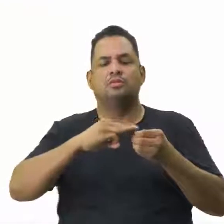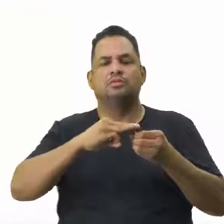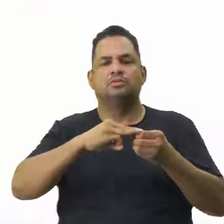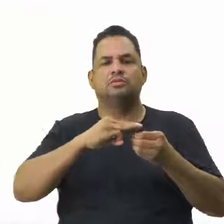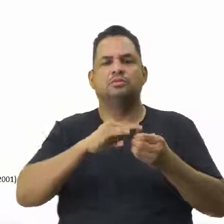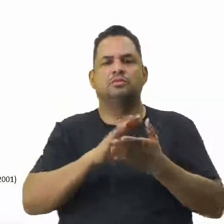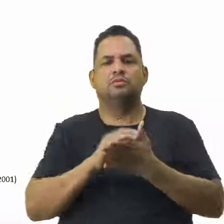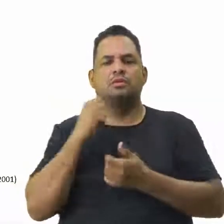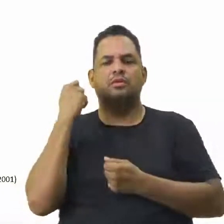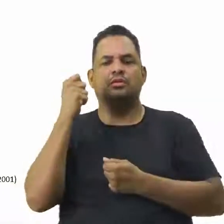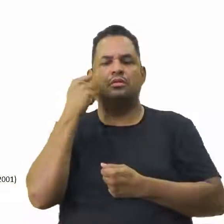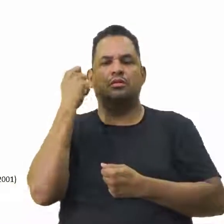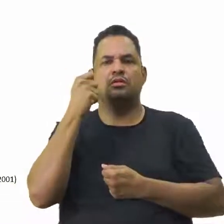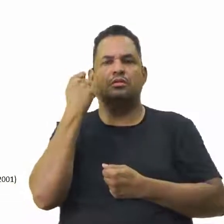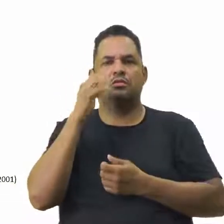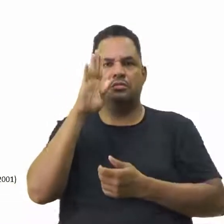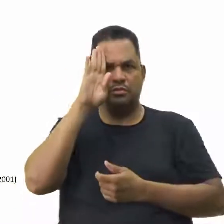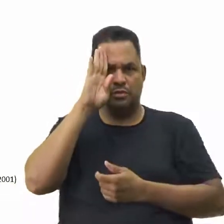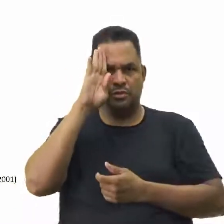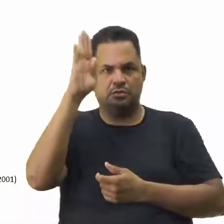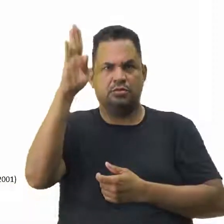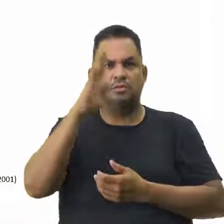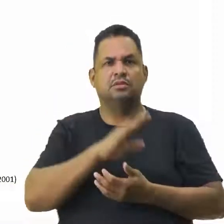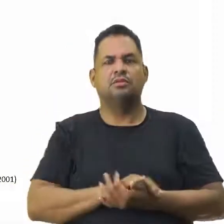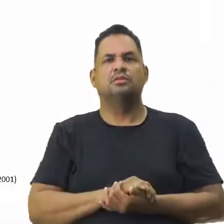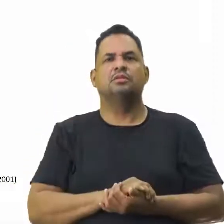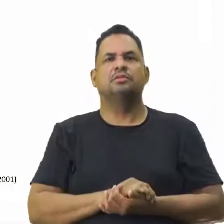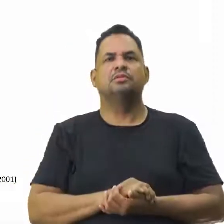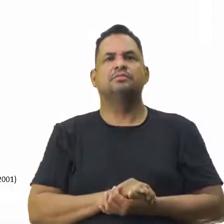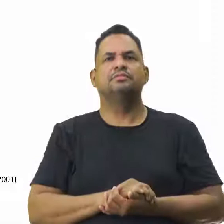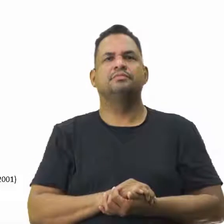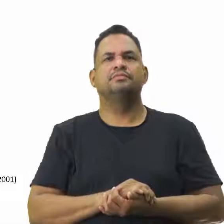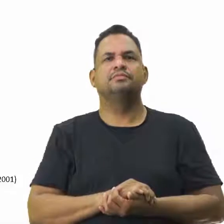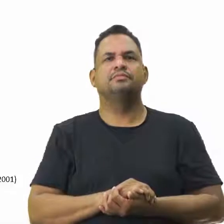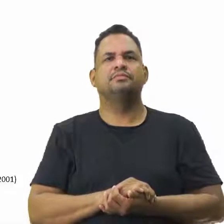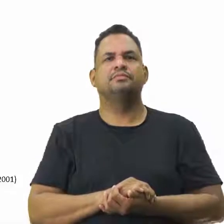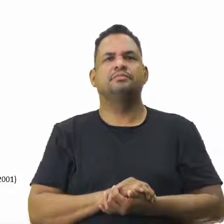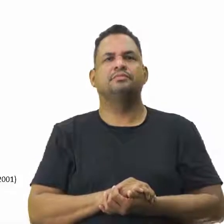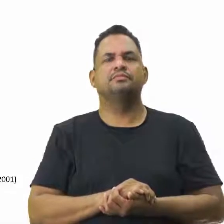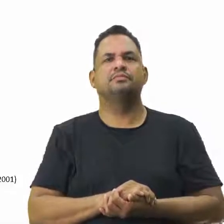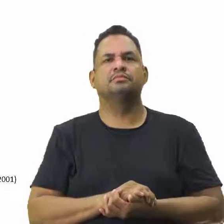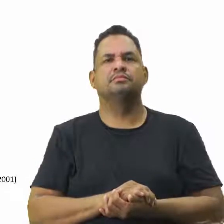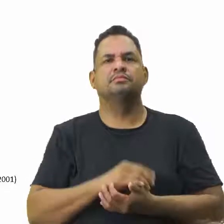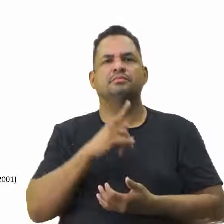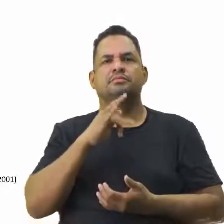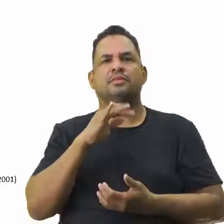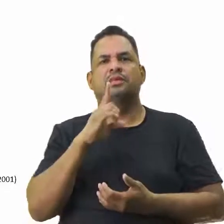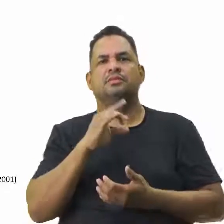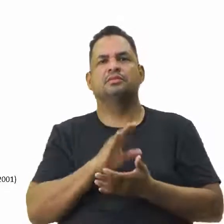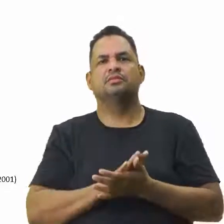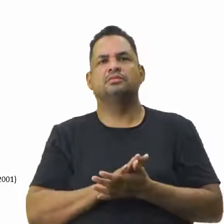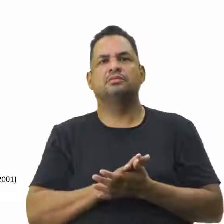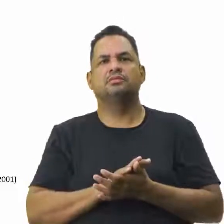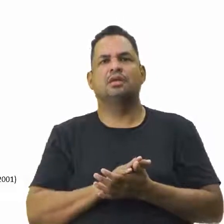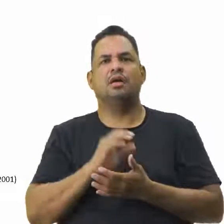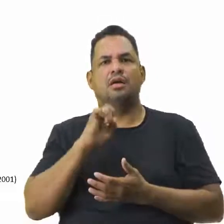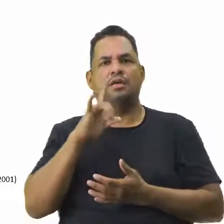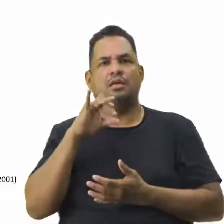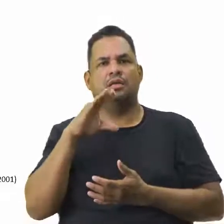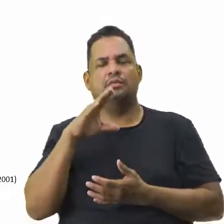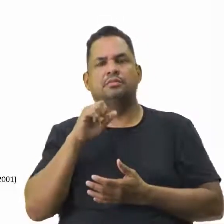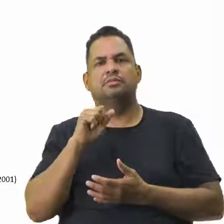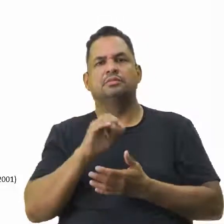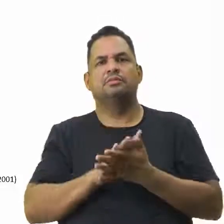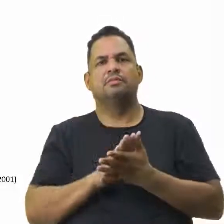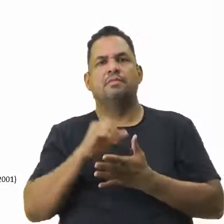Ariquemes, principalmente. Veja só aí, ó, projeto de assentamento Burareiro em Ariquemes, projeto de assentamento